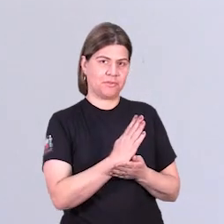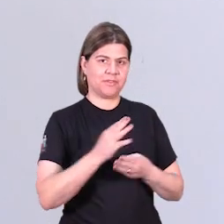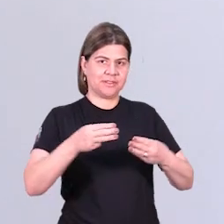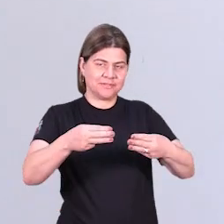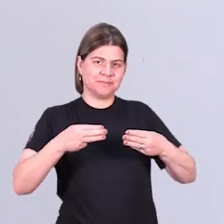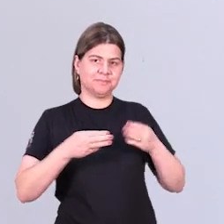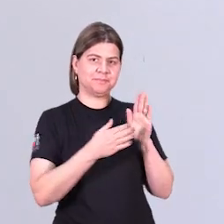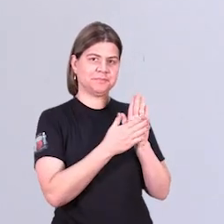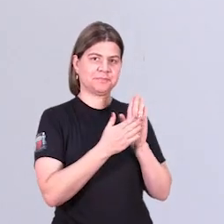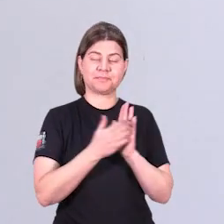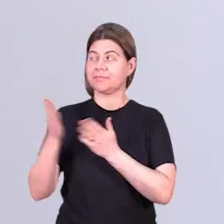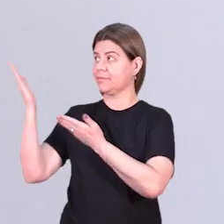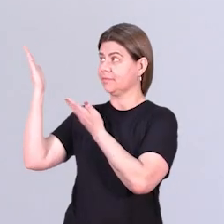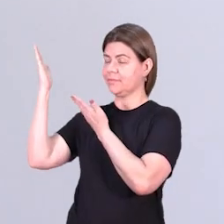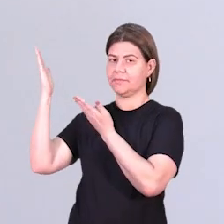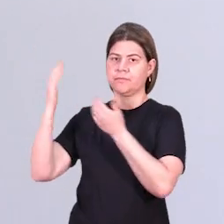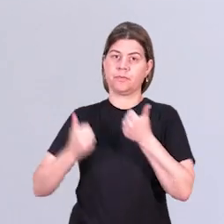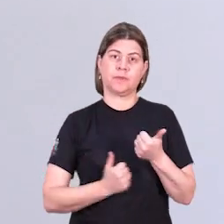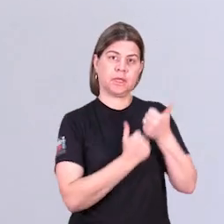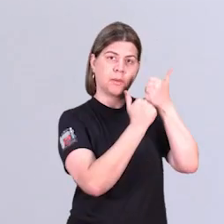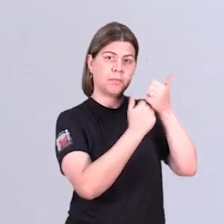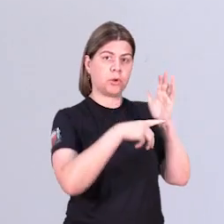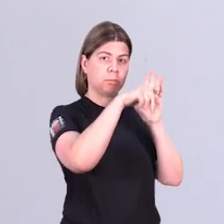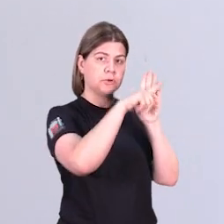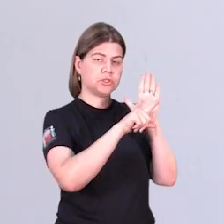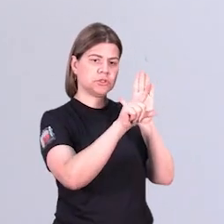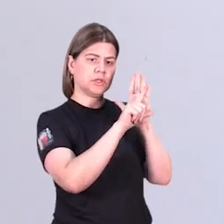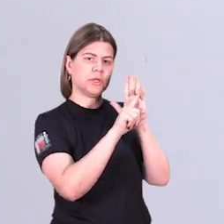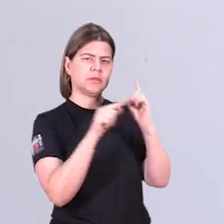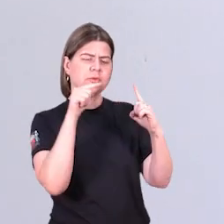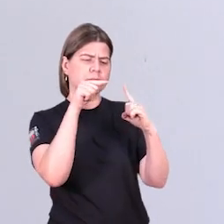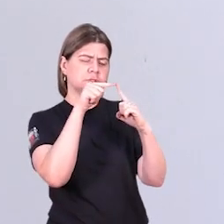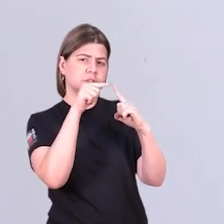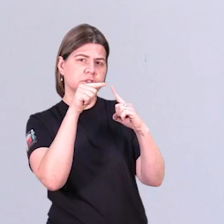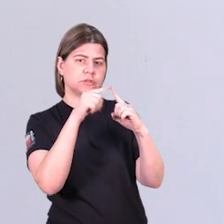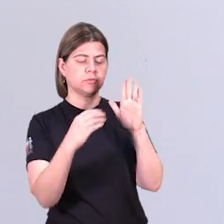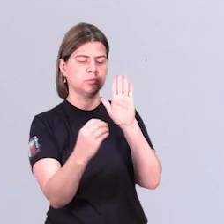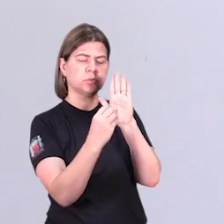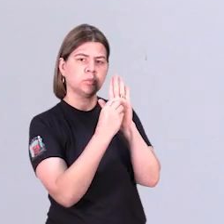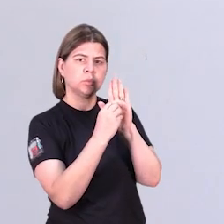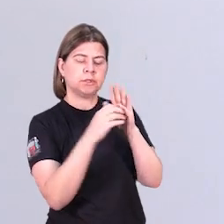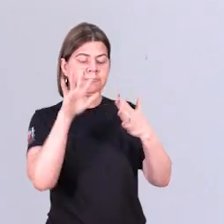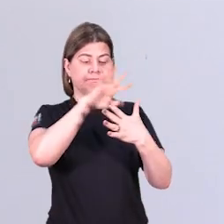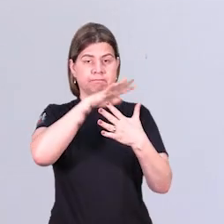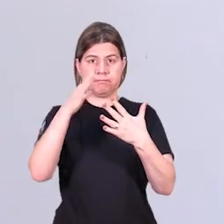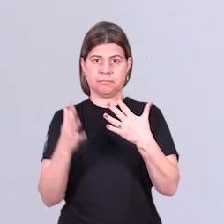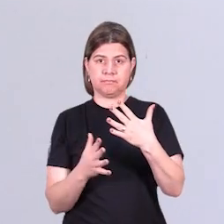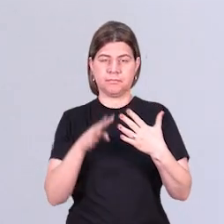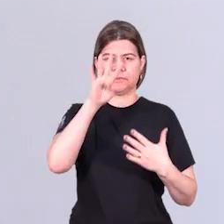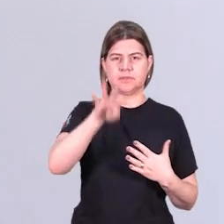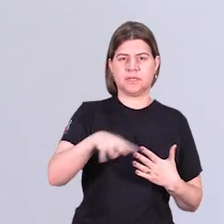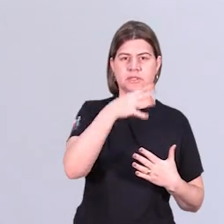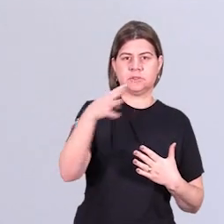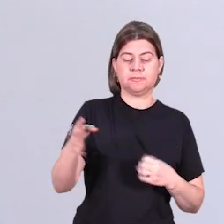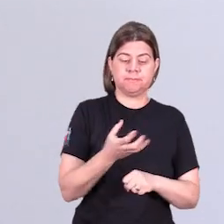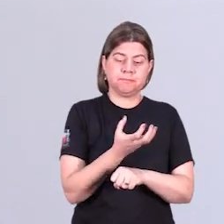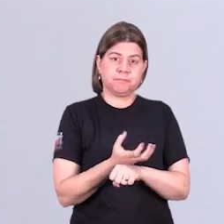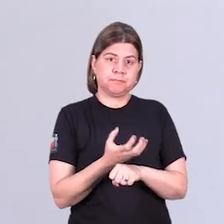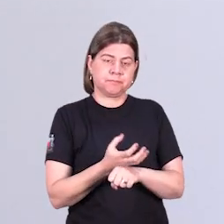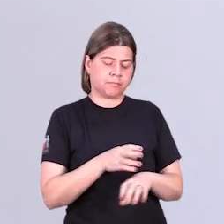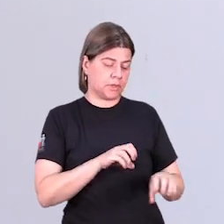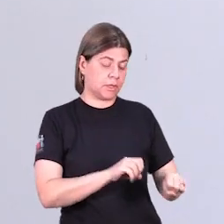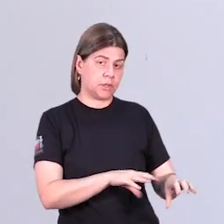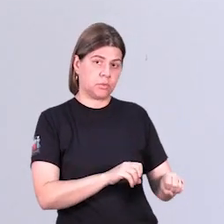Foi aprovada uma moção de minha autoria que apoia o projeto de lei com o objetivo de incluir Libras nos currículos da educação